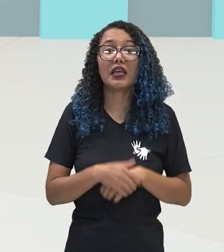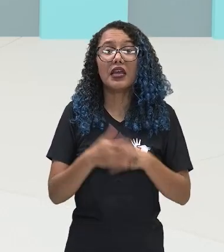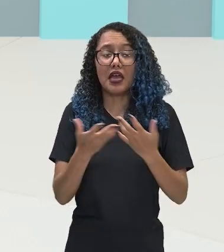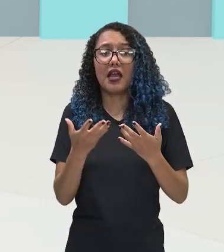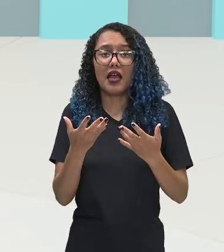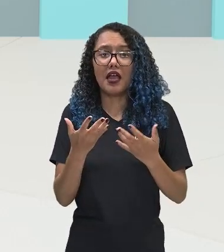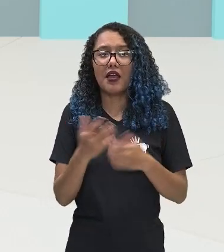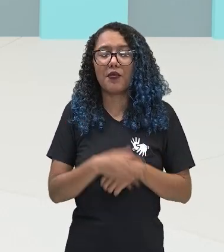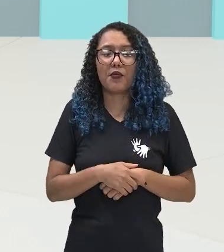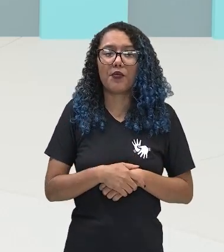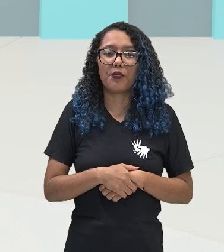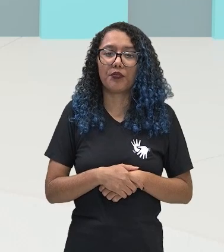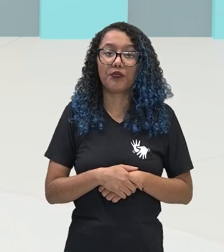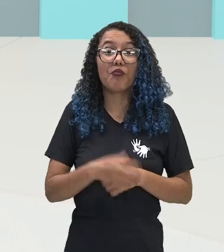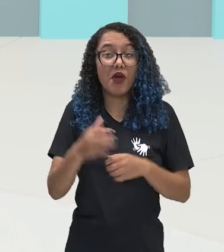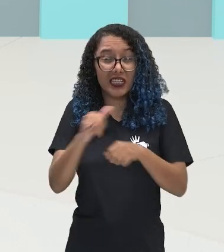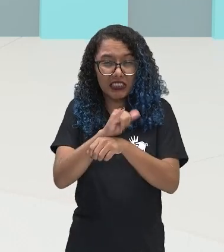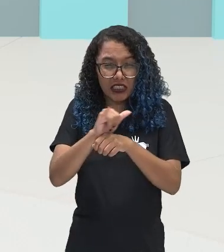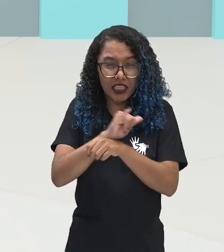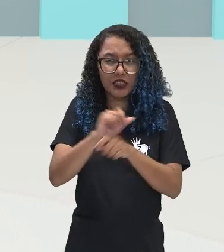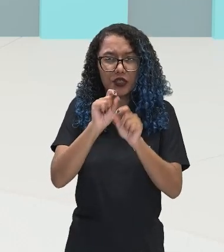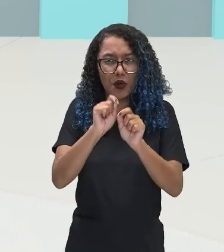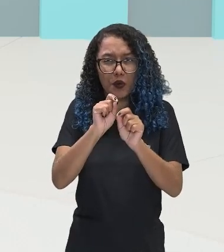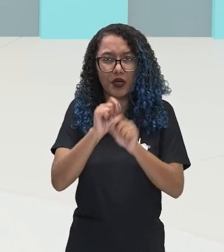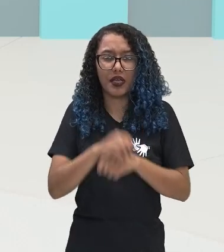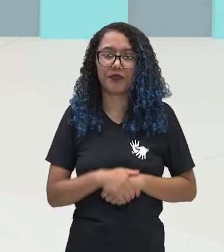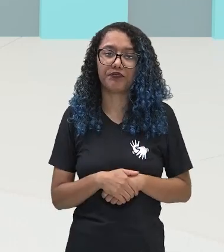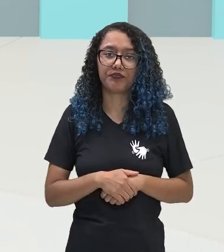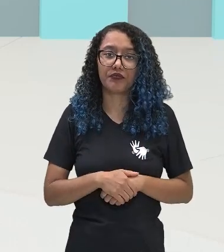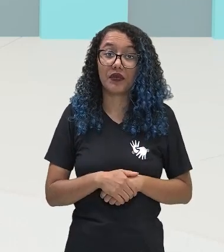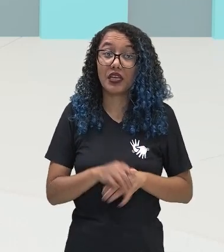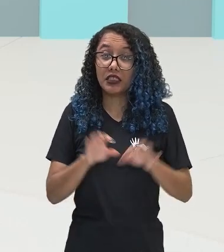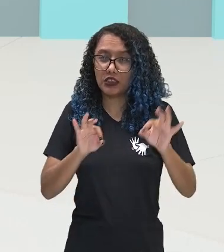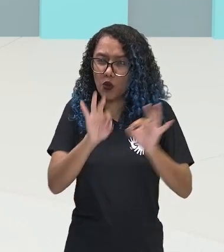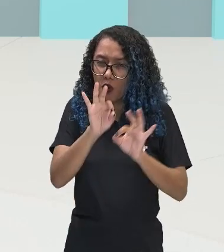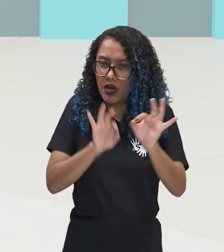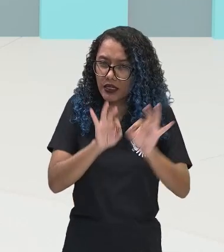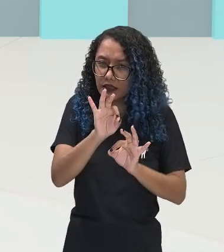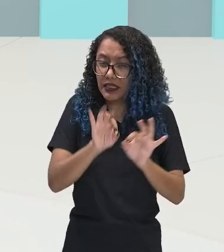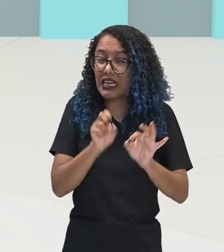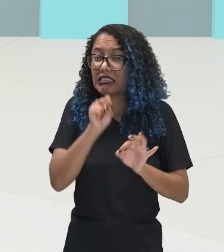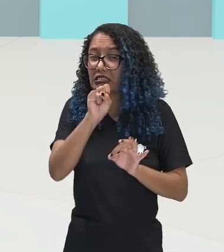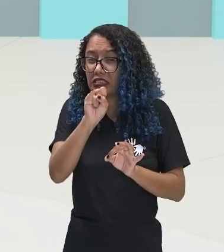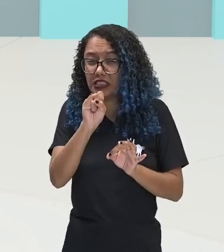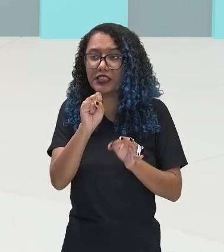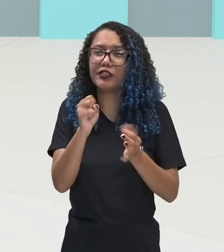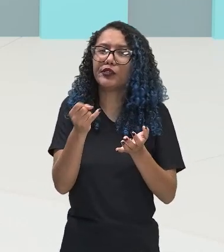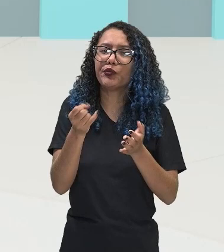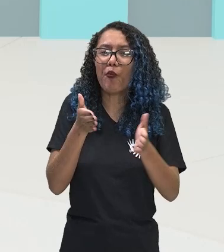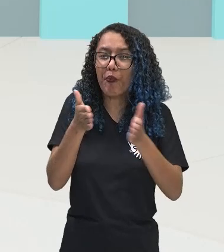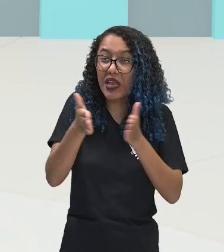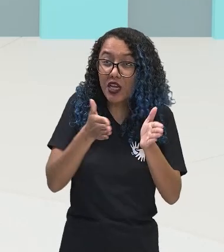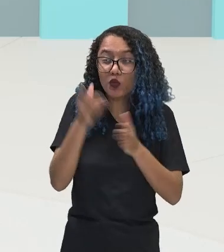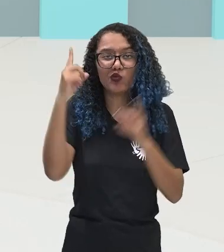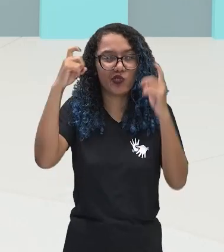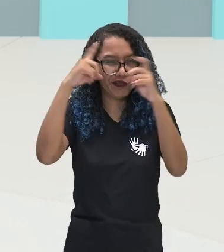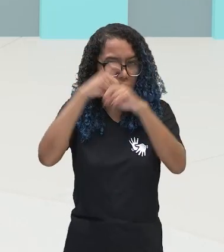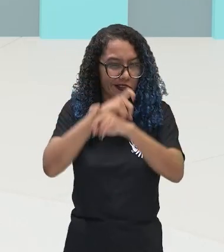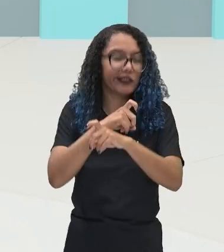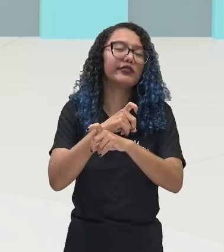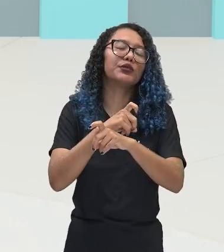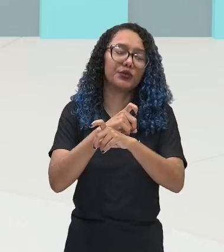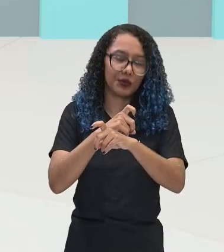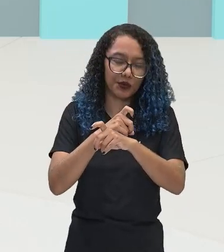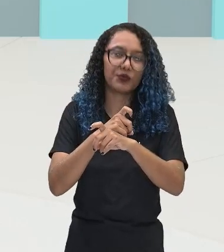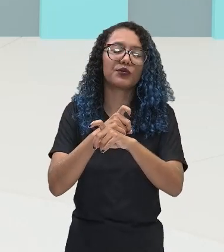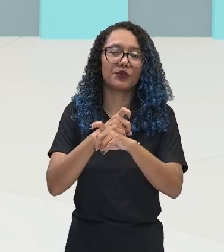forma de se preparar para tempos escassos e aí quando a os